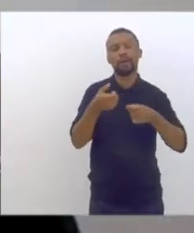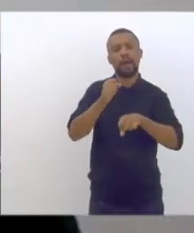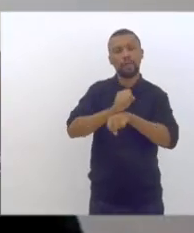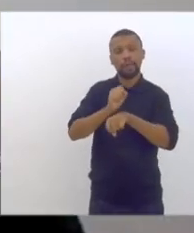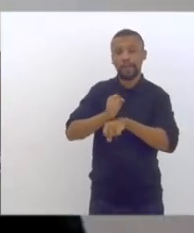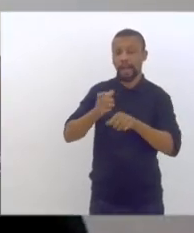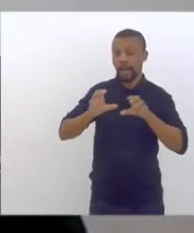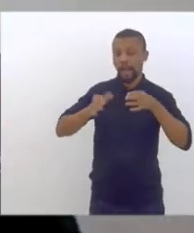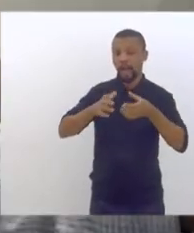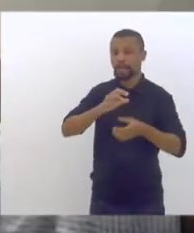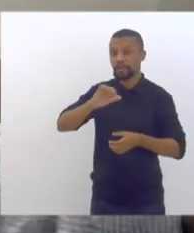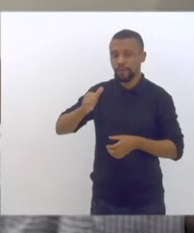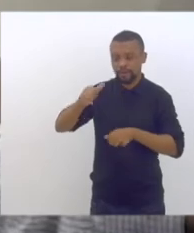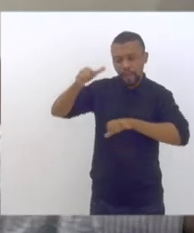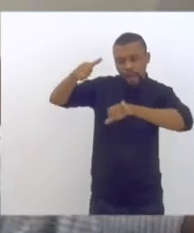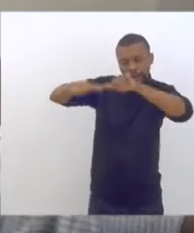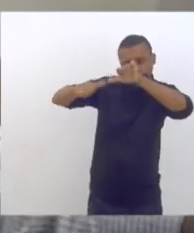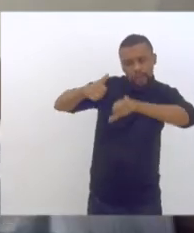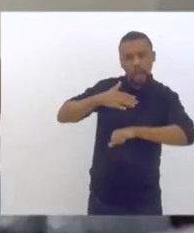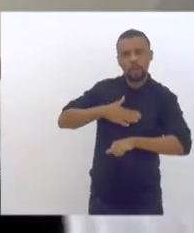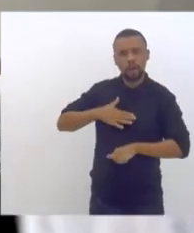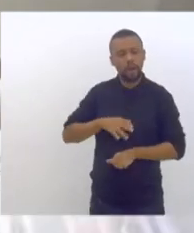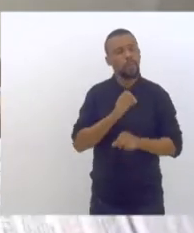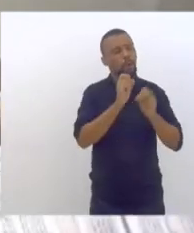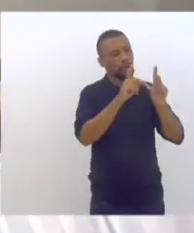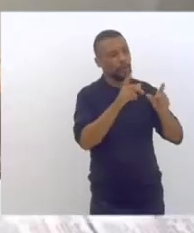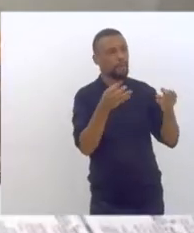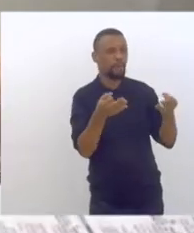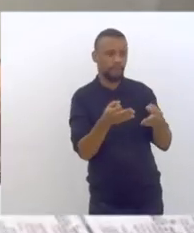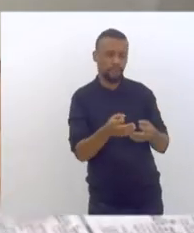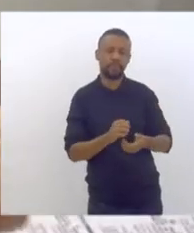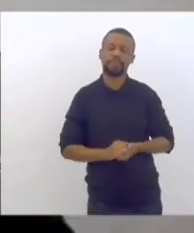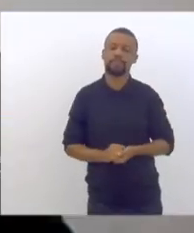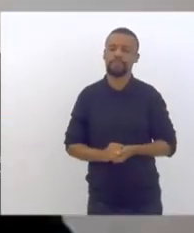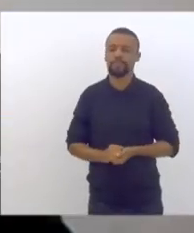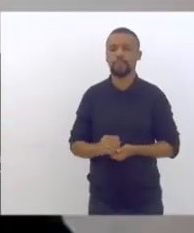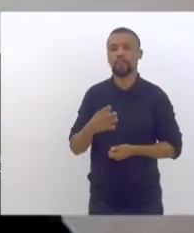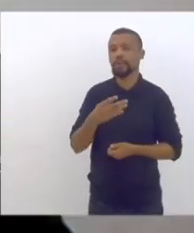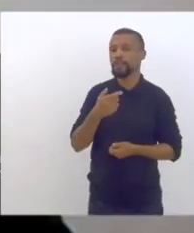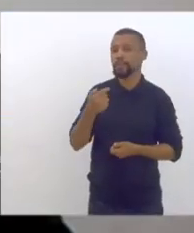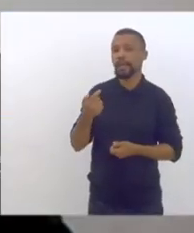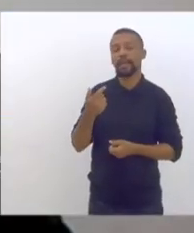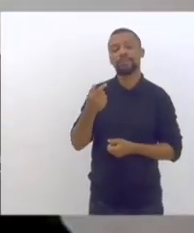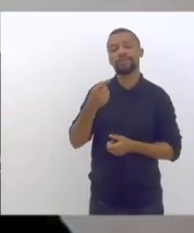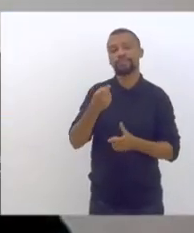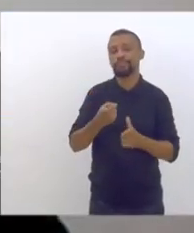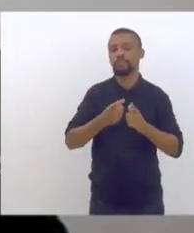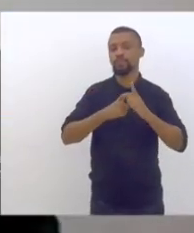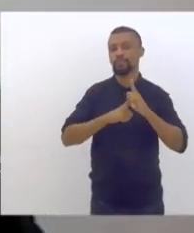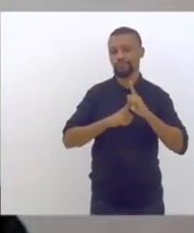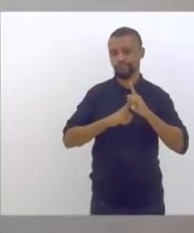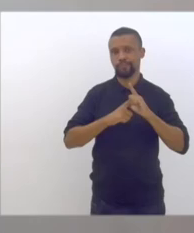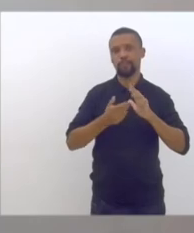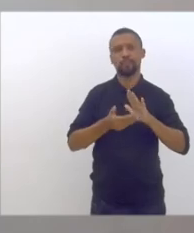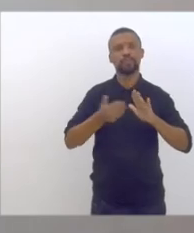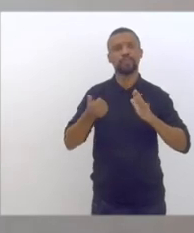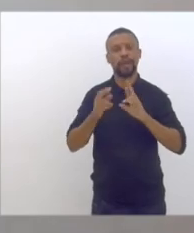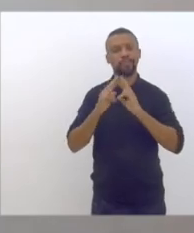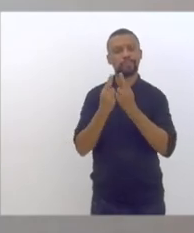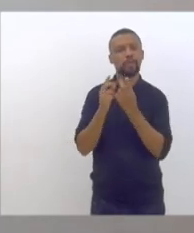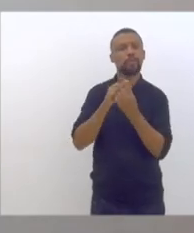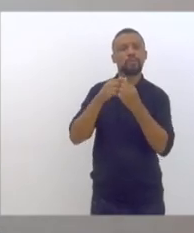calma entendeu que fez Bela observação em pó há 47 vamos retirar para